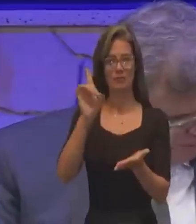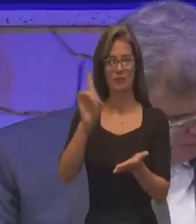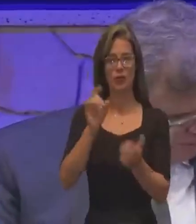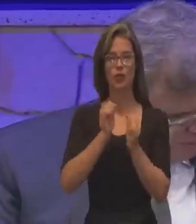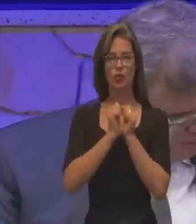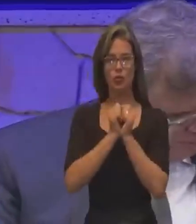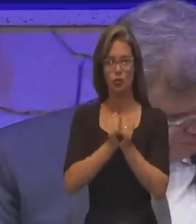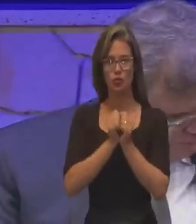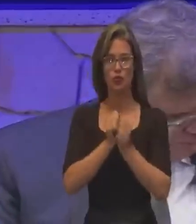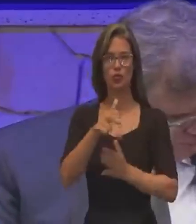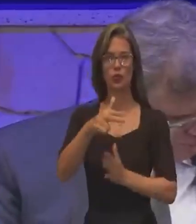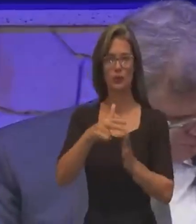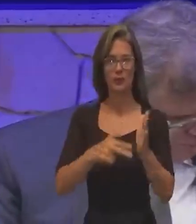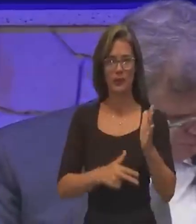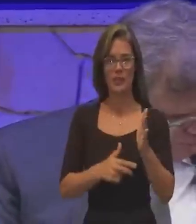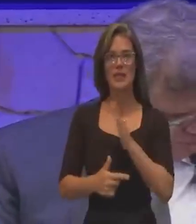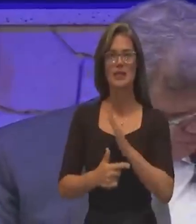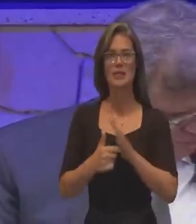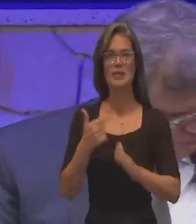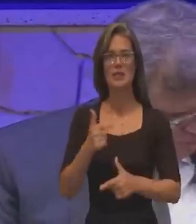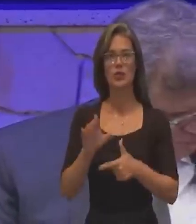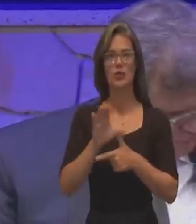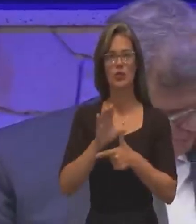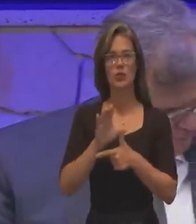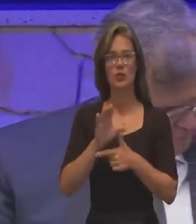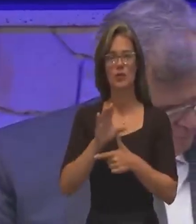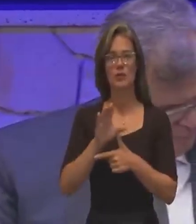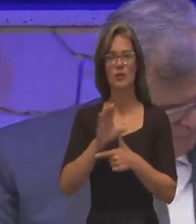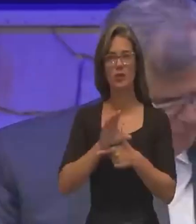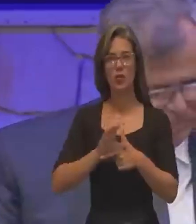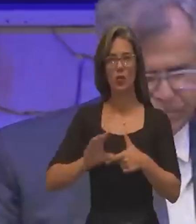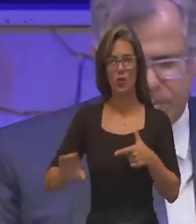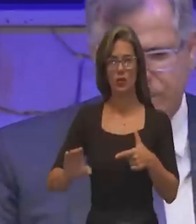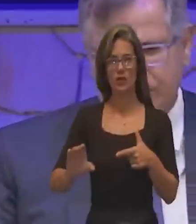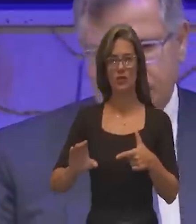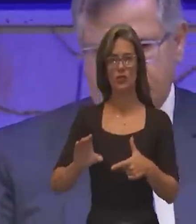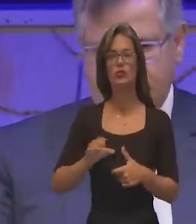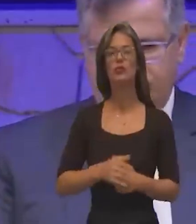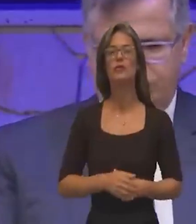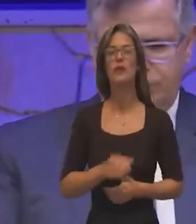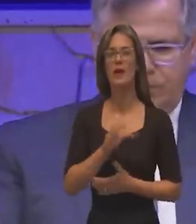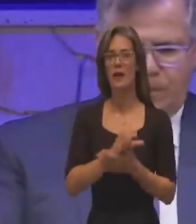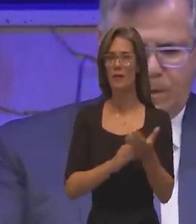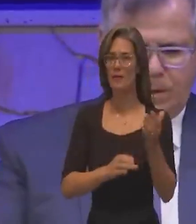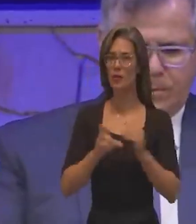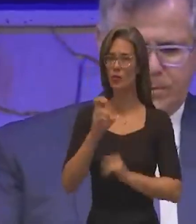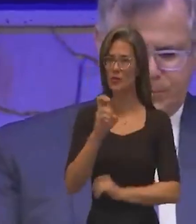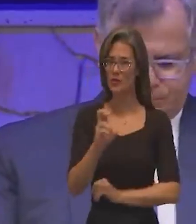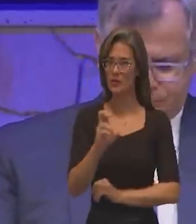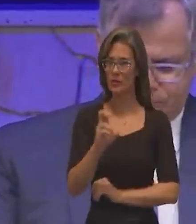juntamente comigo na segunda carta de Paulo aos Coríntios, no capítulo 5,